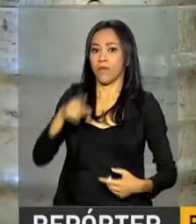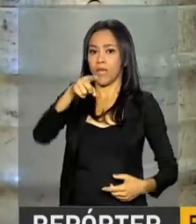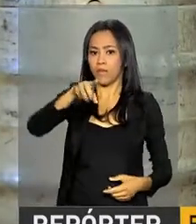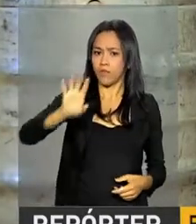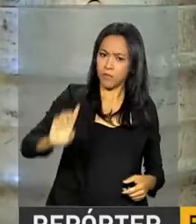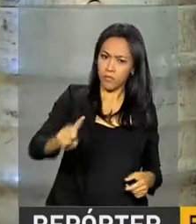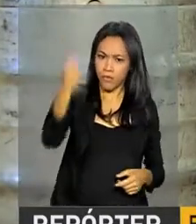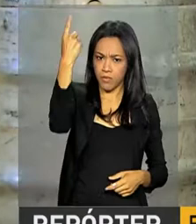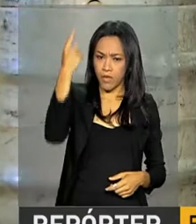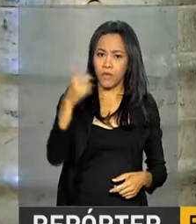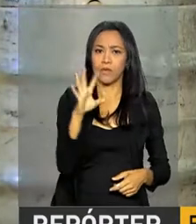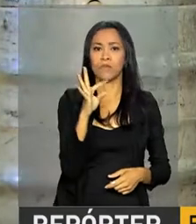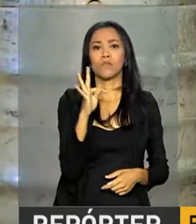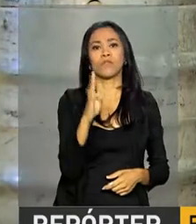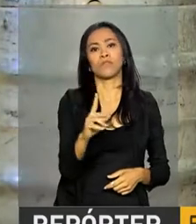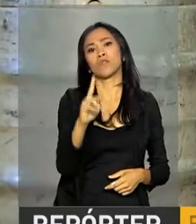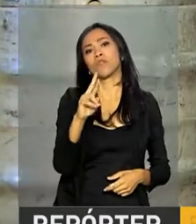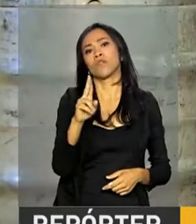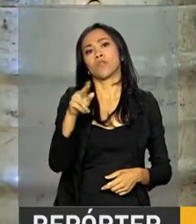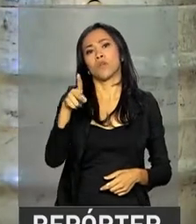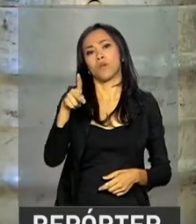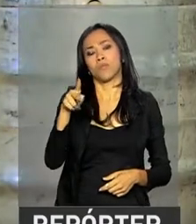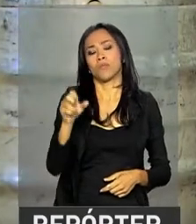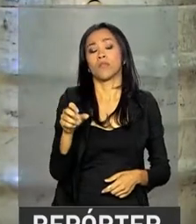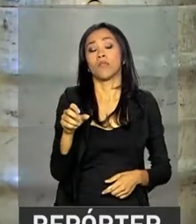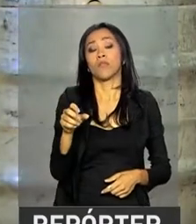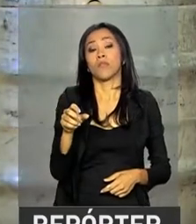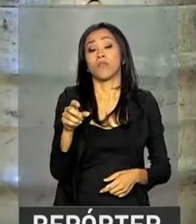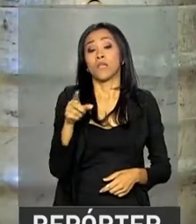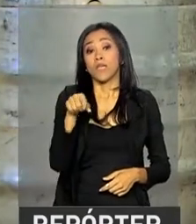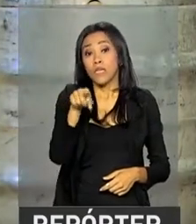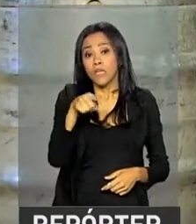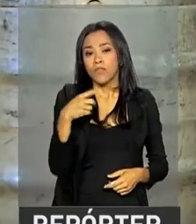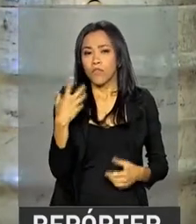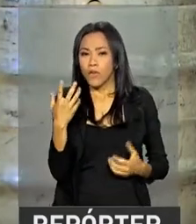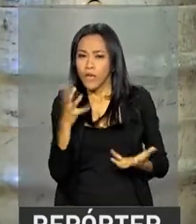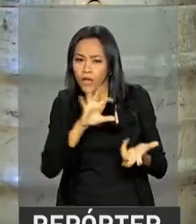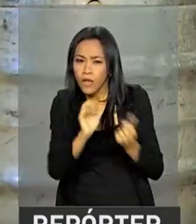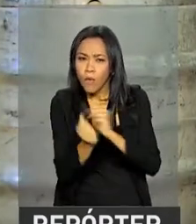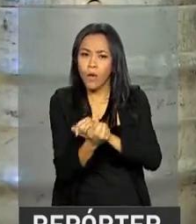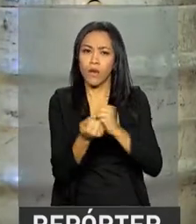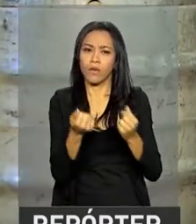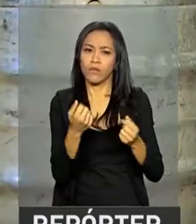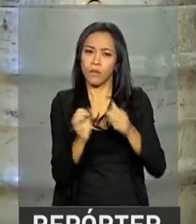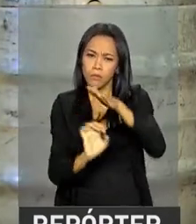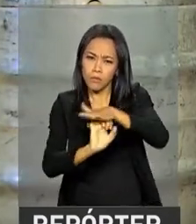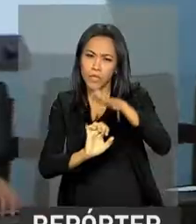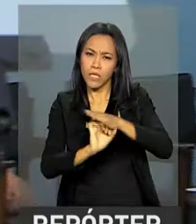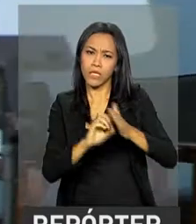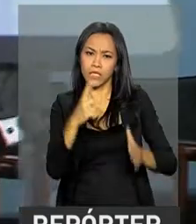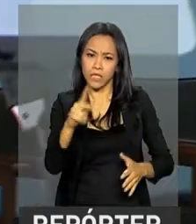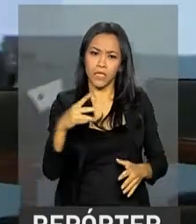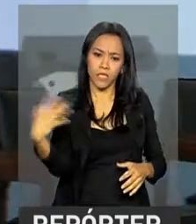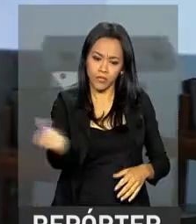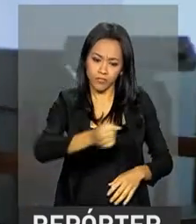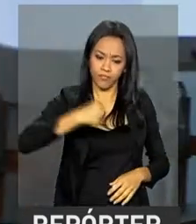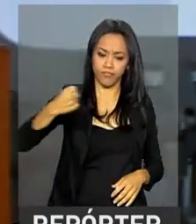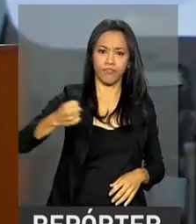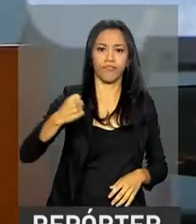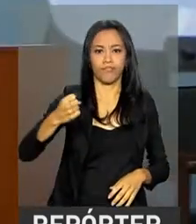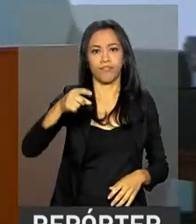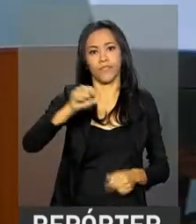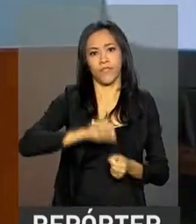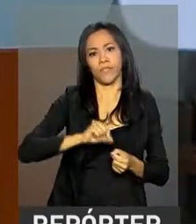e começou a ter vários eventos na cidade enfim ea gente foi remodelado nosso negócio está só numa cervejaria que o governo lançou